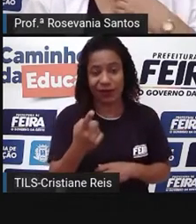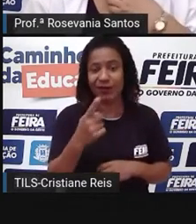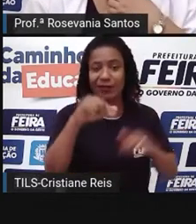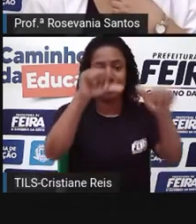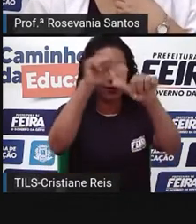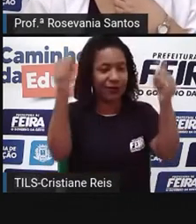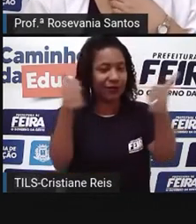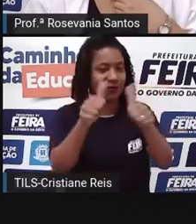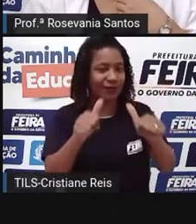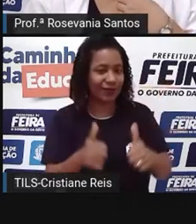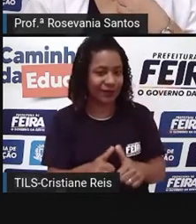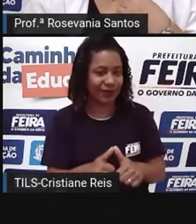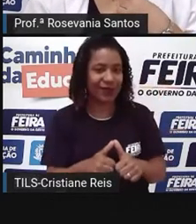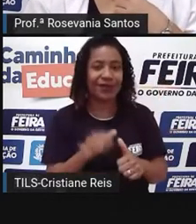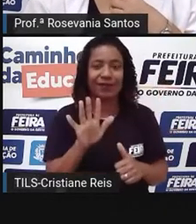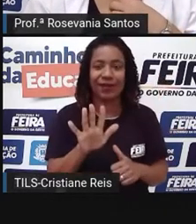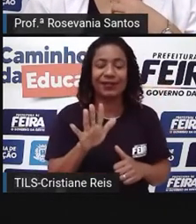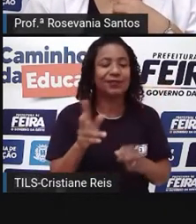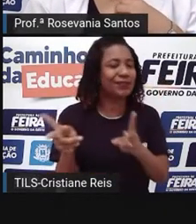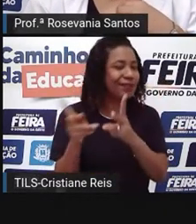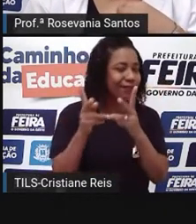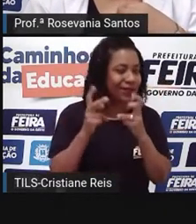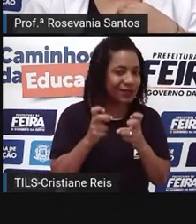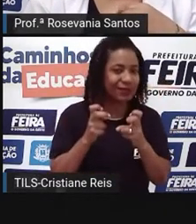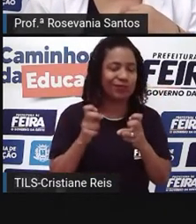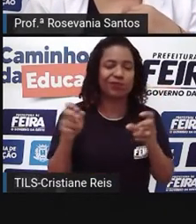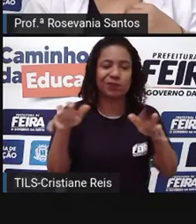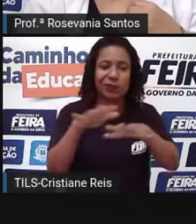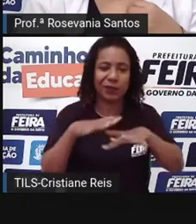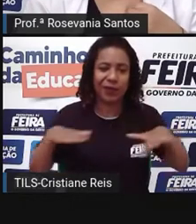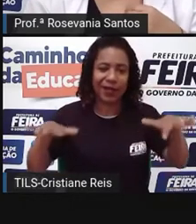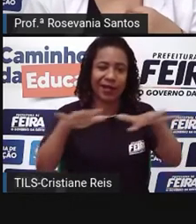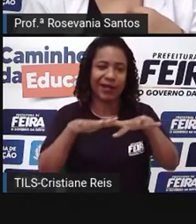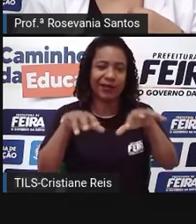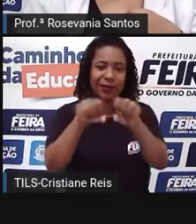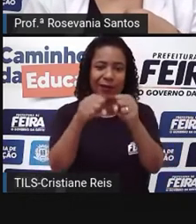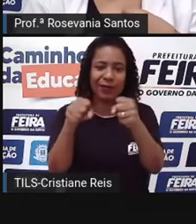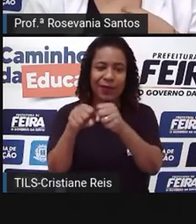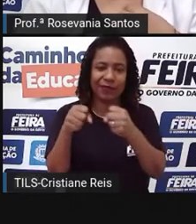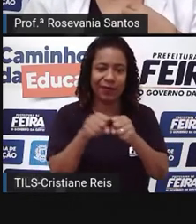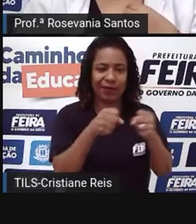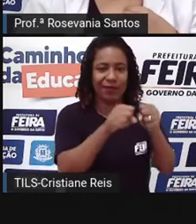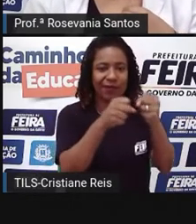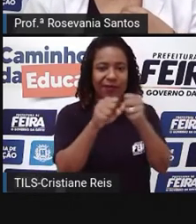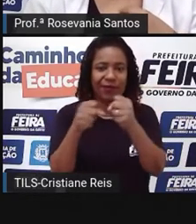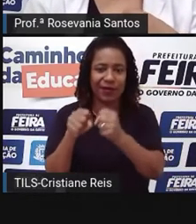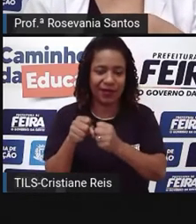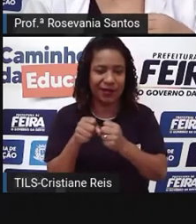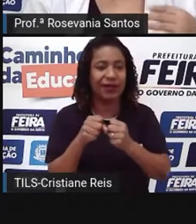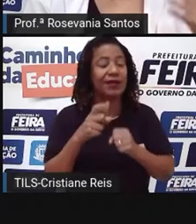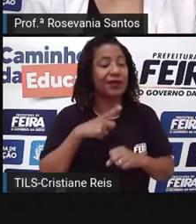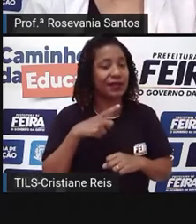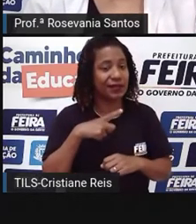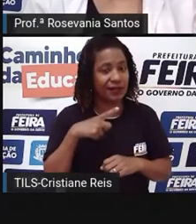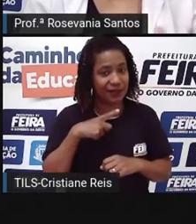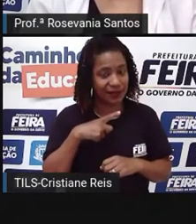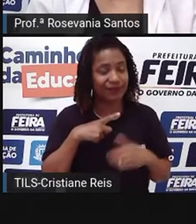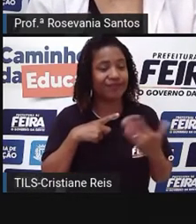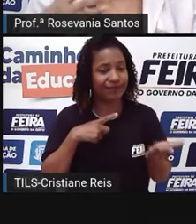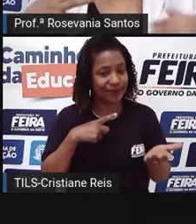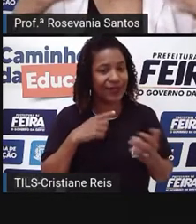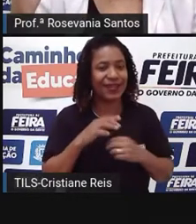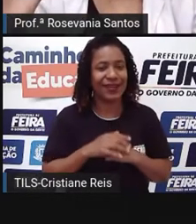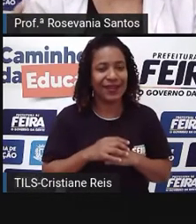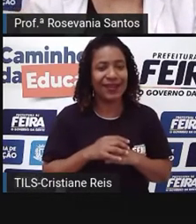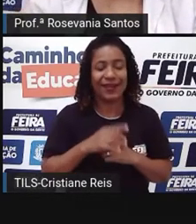em compensação a gente já vai perceber que é uma área bastante devastada. Logo abaixo tem a área, né, das savanas, que aí todo mundo, acho que